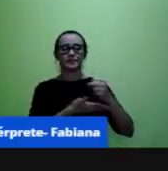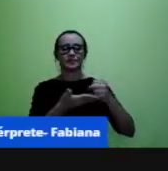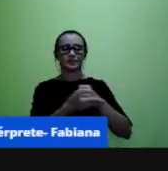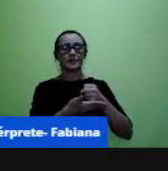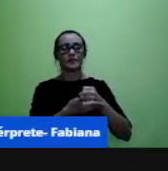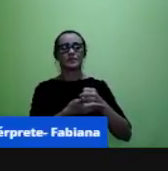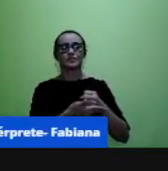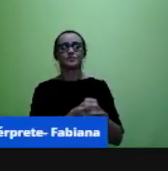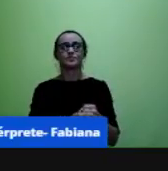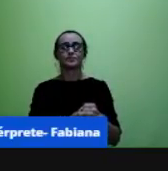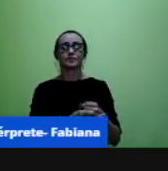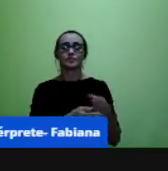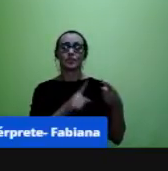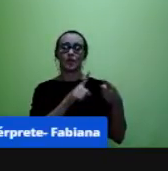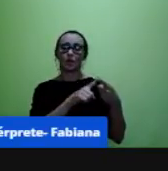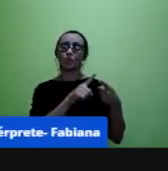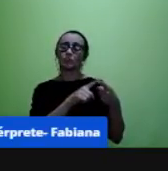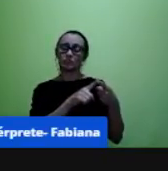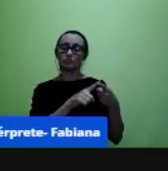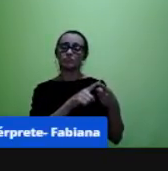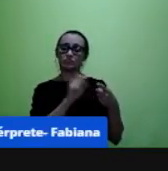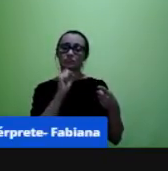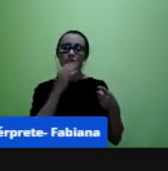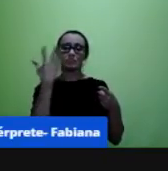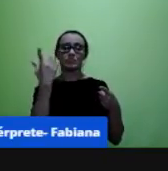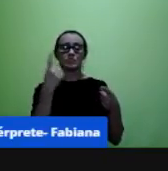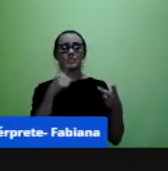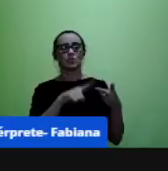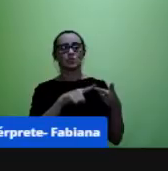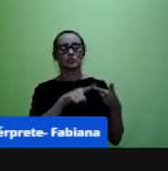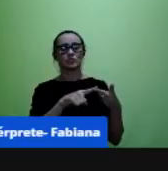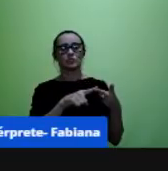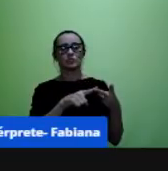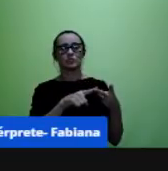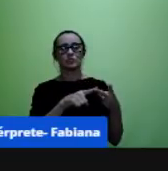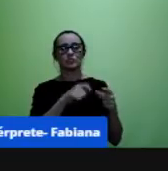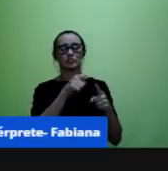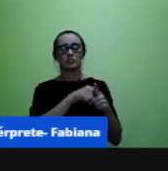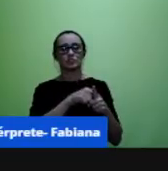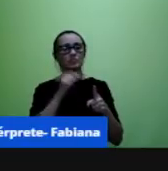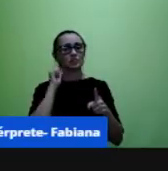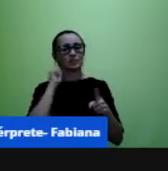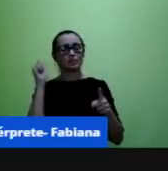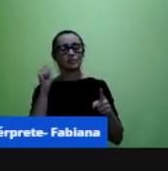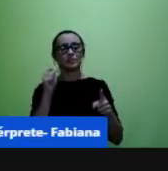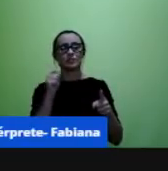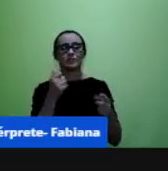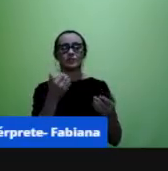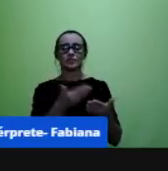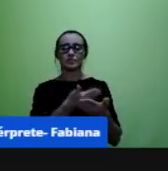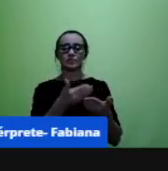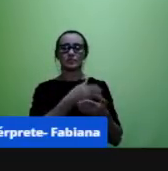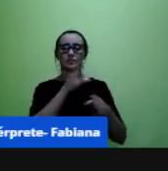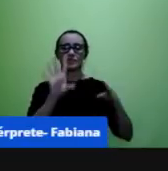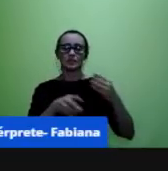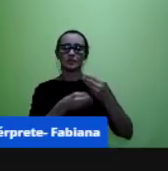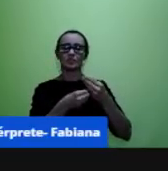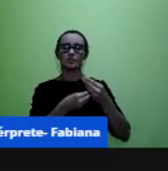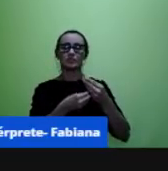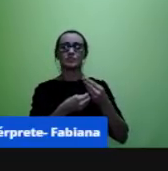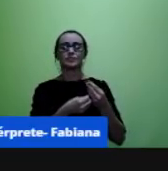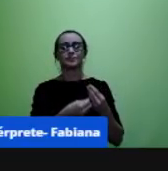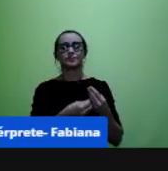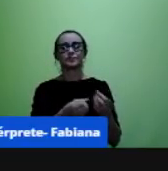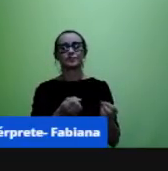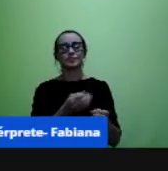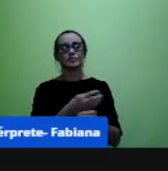aplicado, volume 2 vai ser a partir agora de abril, e os cadernos complementares a gente trabalhou agora no período de março, a gente encerra justamente